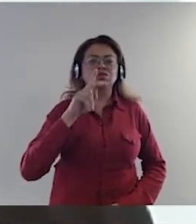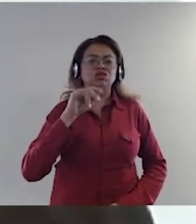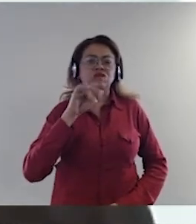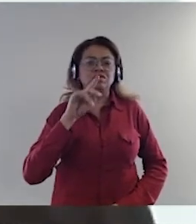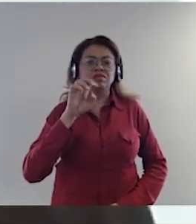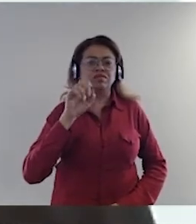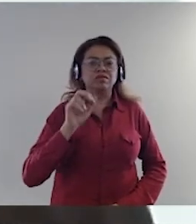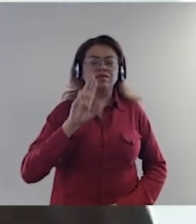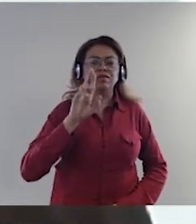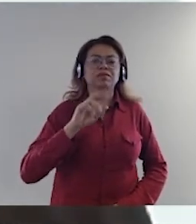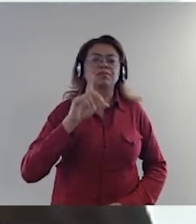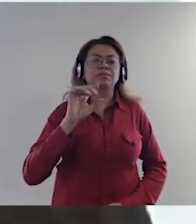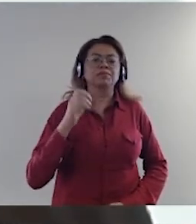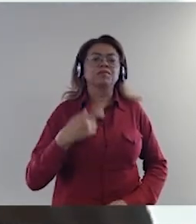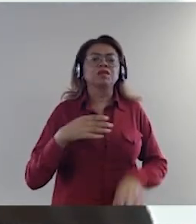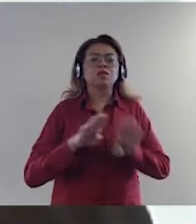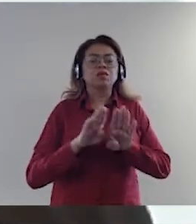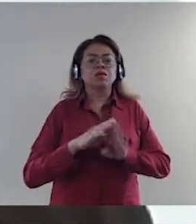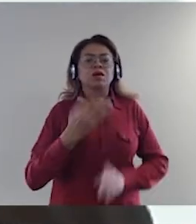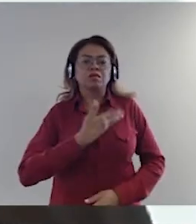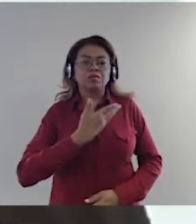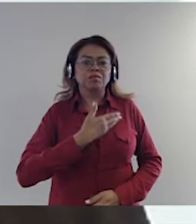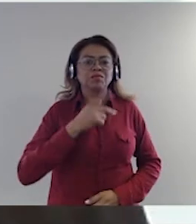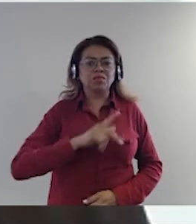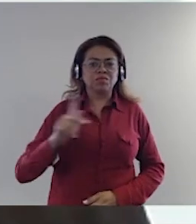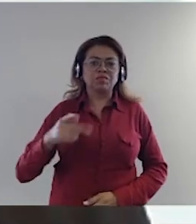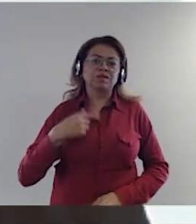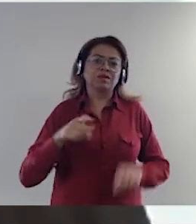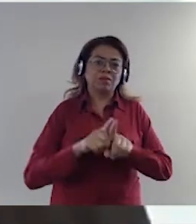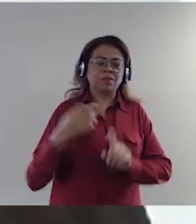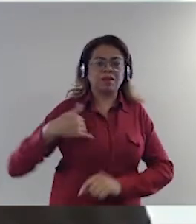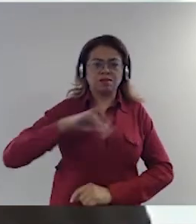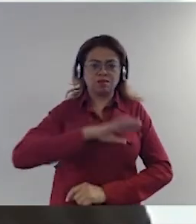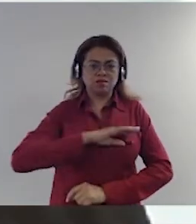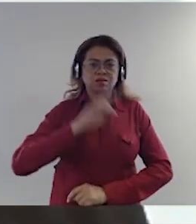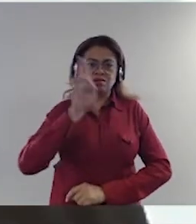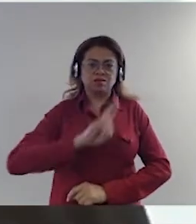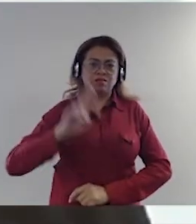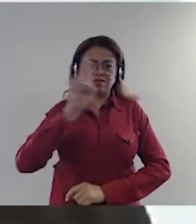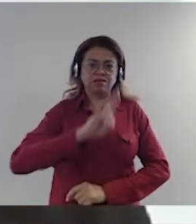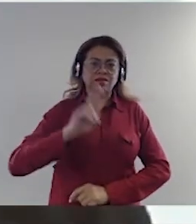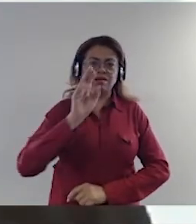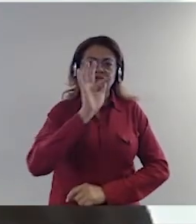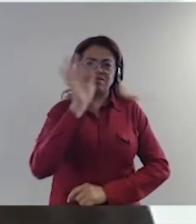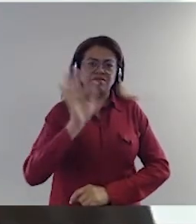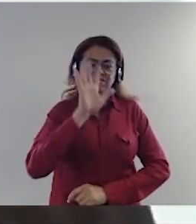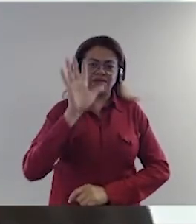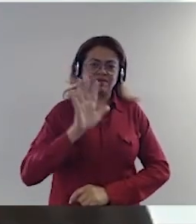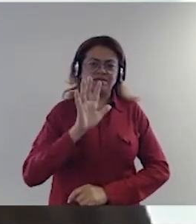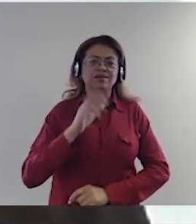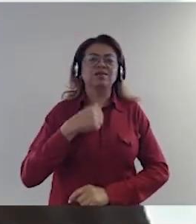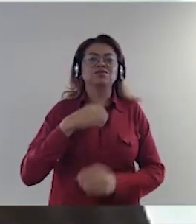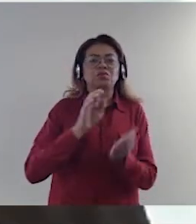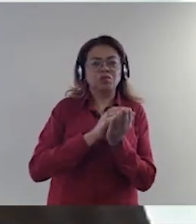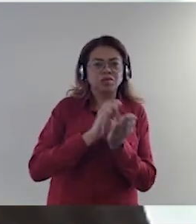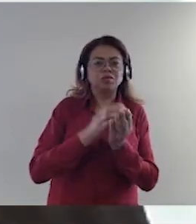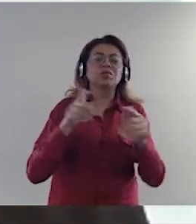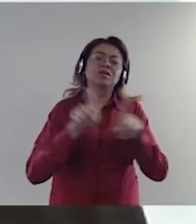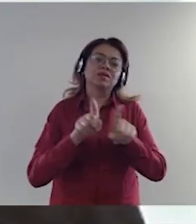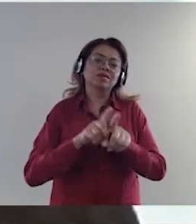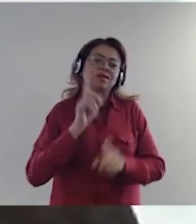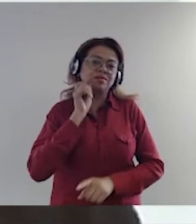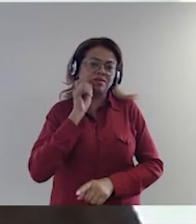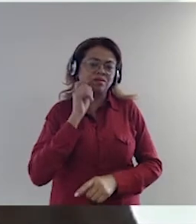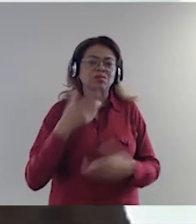Neto Lobo, aqui da nossa Universidade Federal de Pernambuco e também da Universidade Federal de